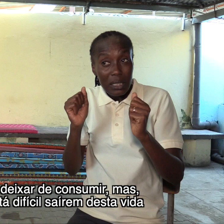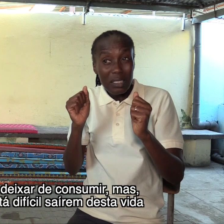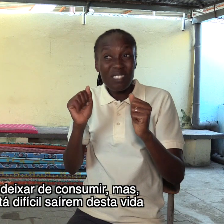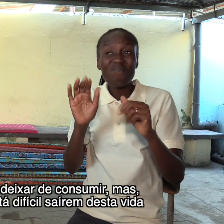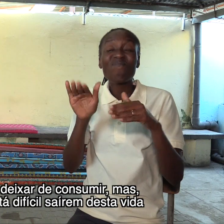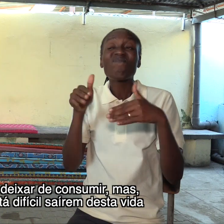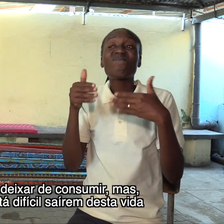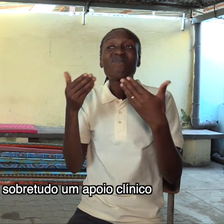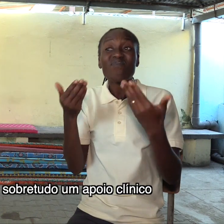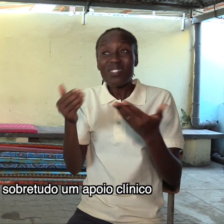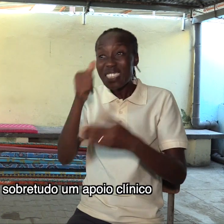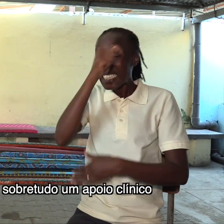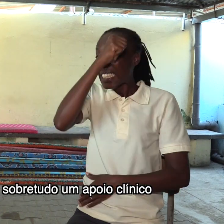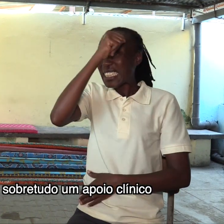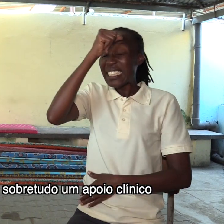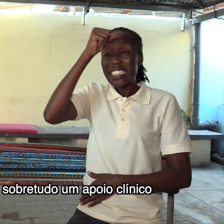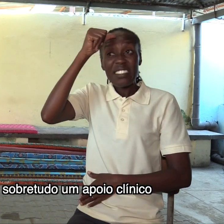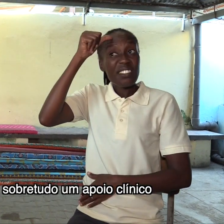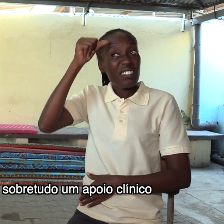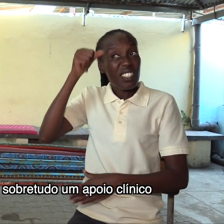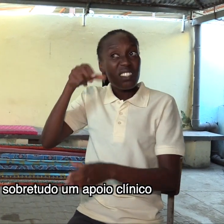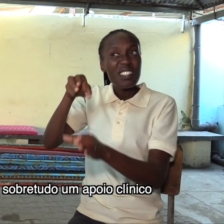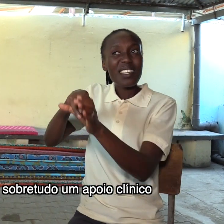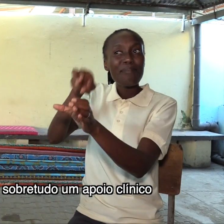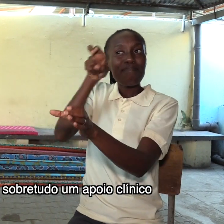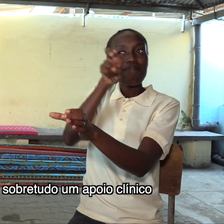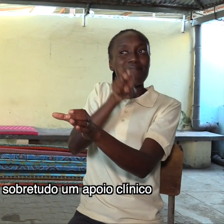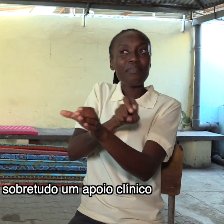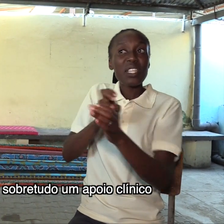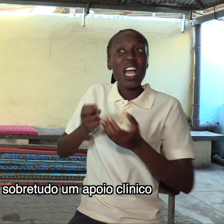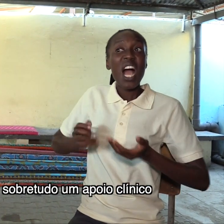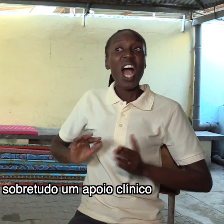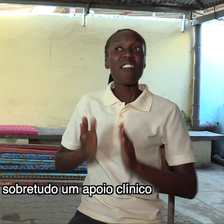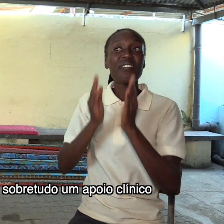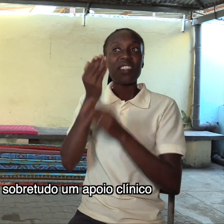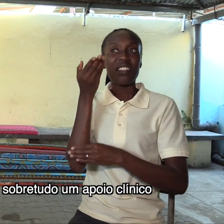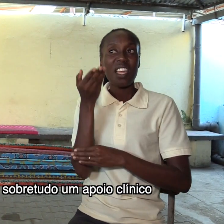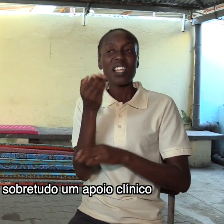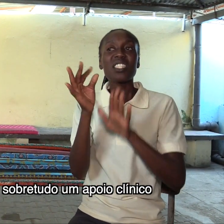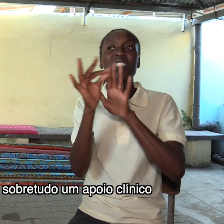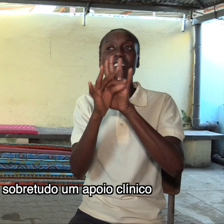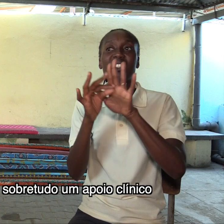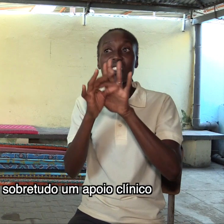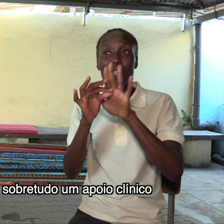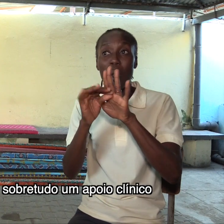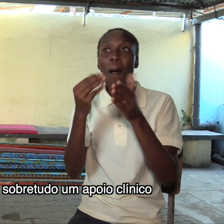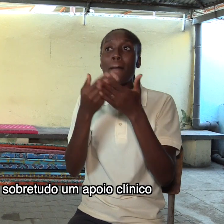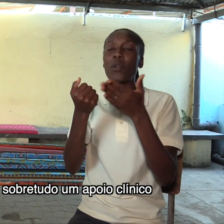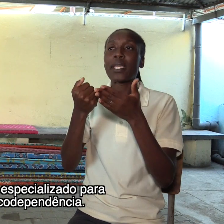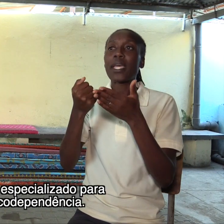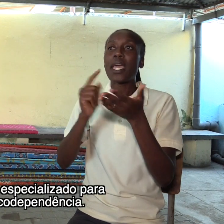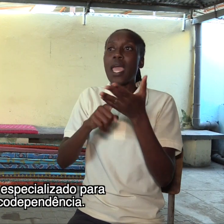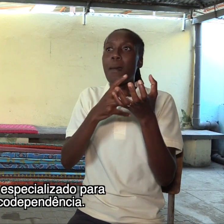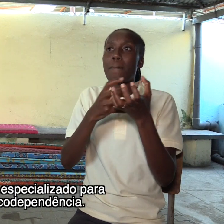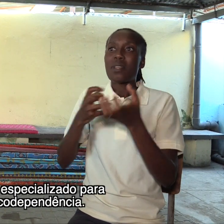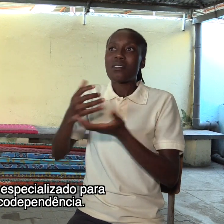é difícil ser desta vida sem algum apoio, sobretudo um apoio clínico